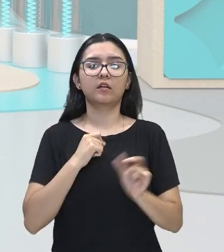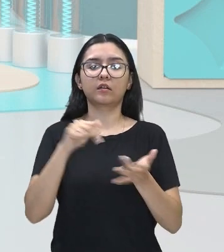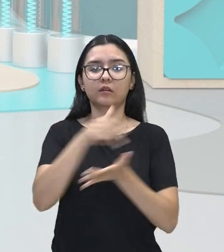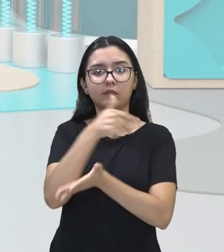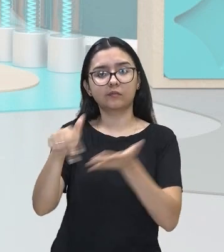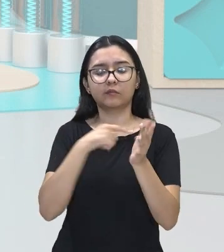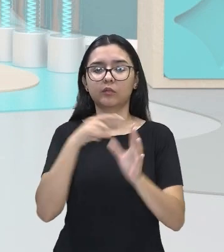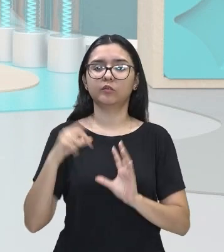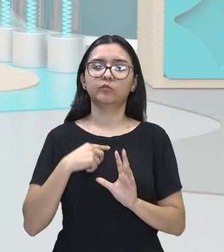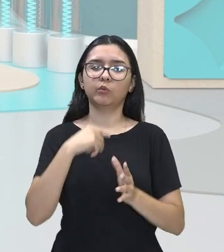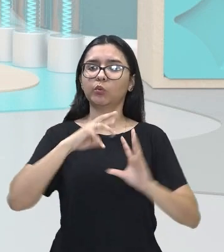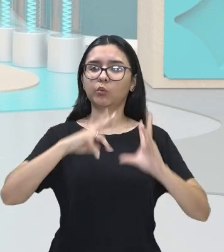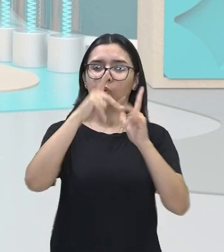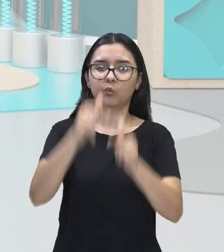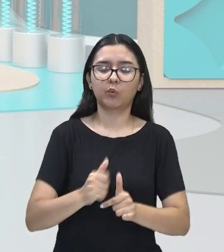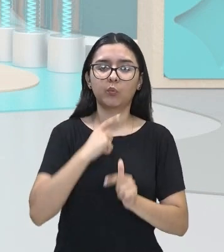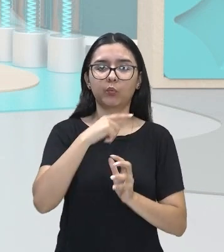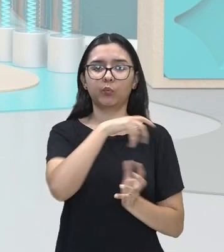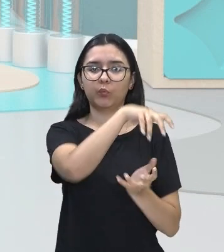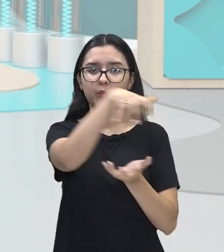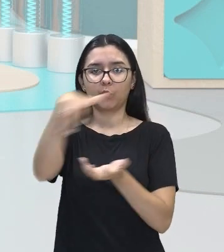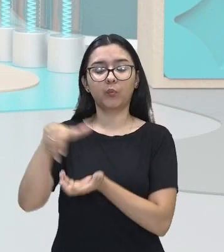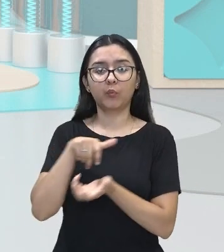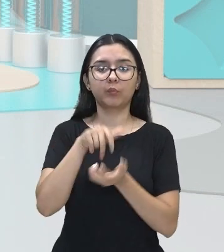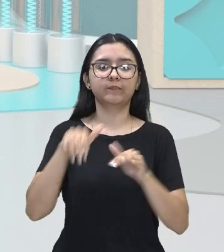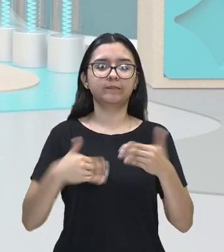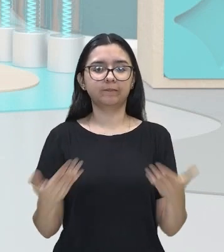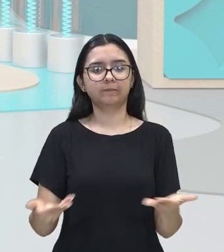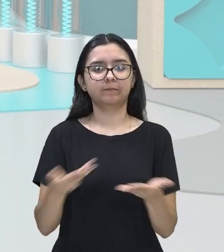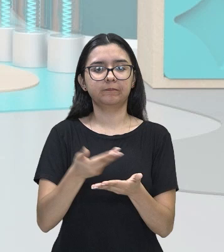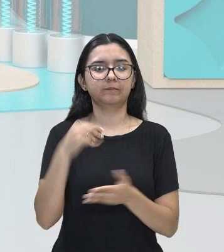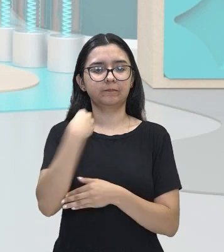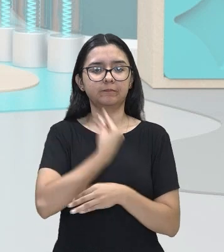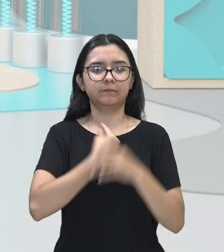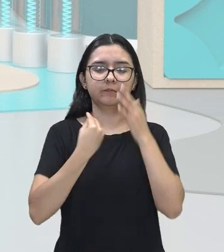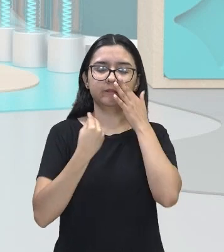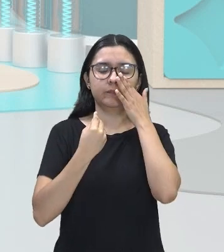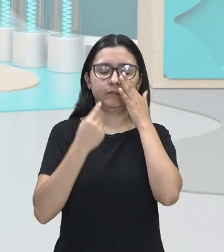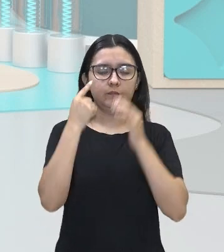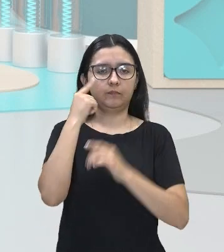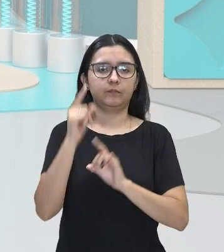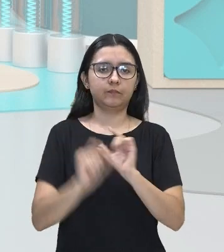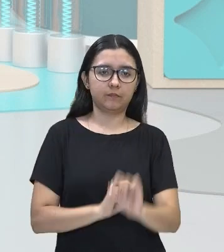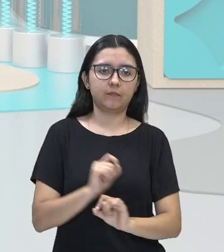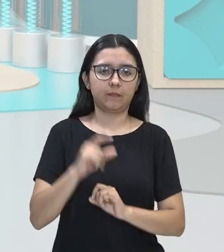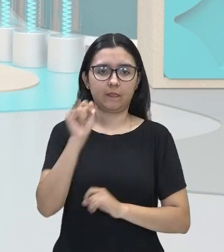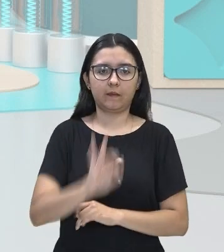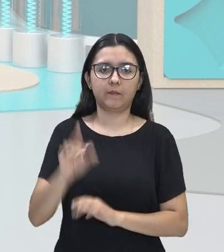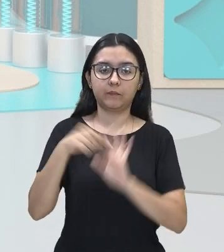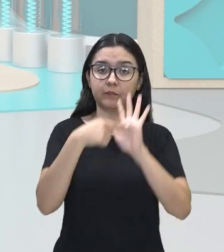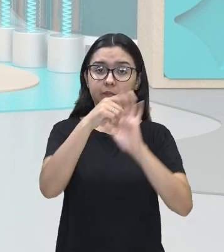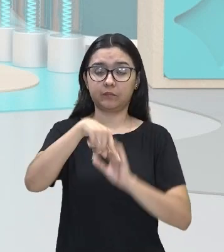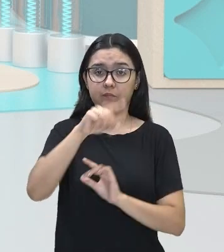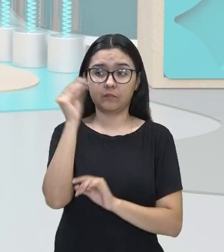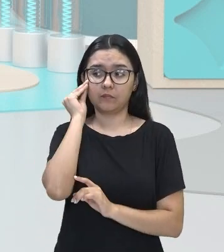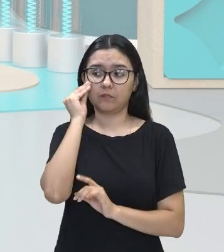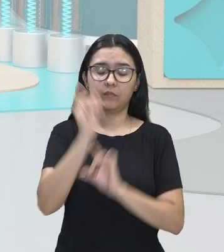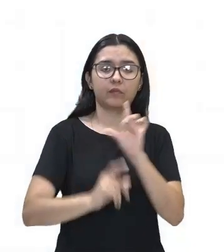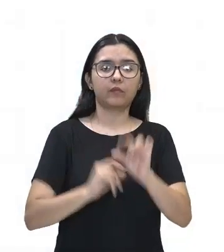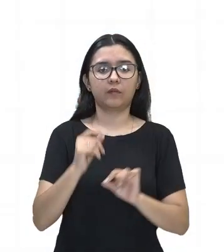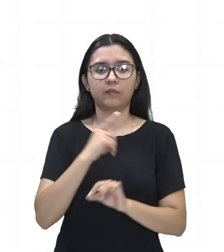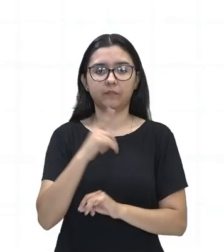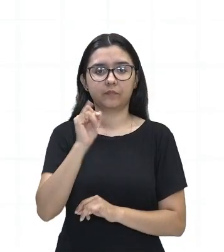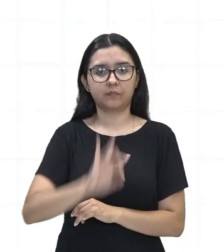dançados em todos os lugares do mundo. E aí, para a gente visualizar um pouco melhor sobre esse estilo, esta imagem aparece para vocês, a imagem